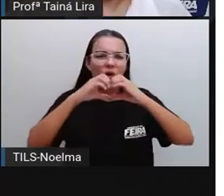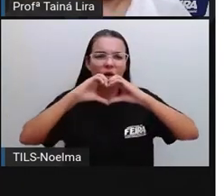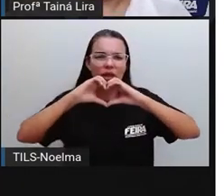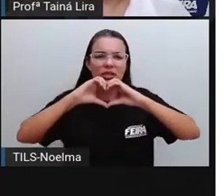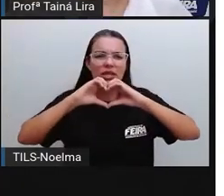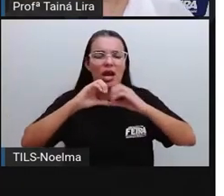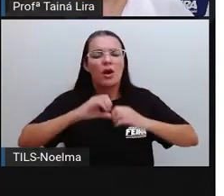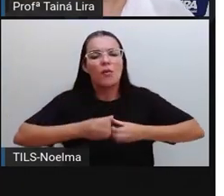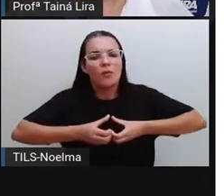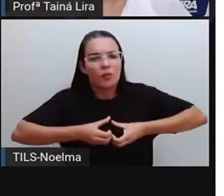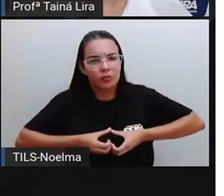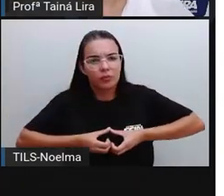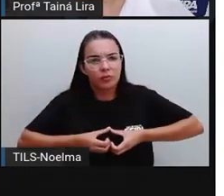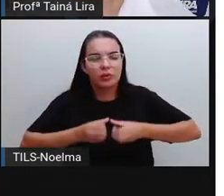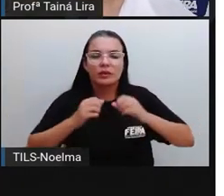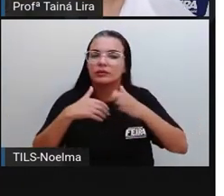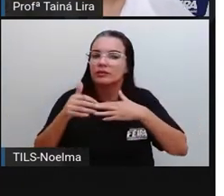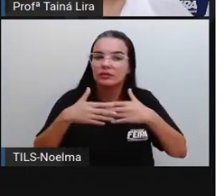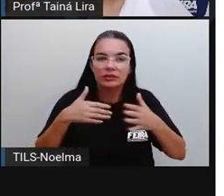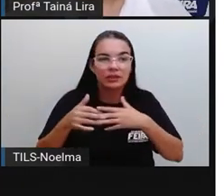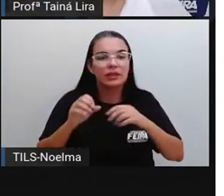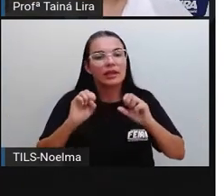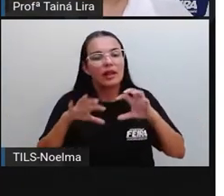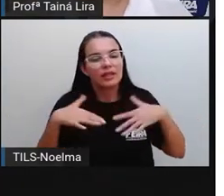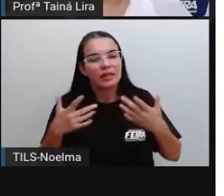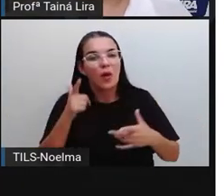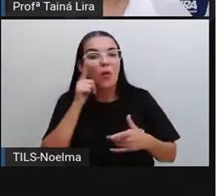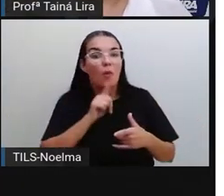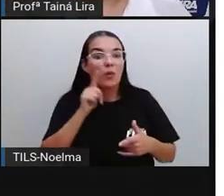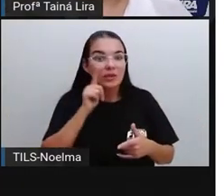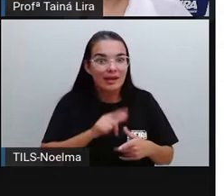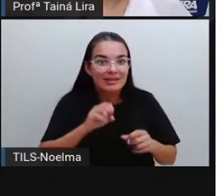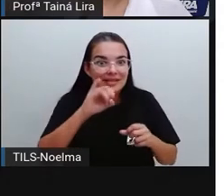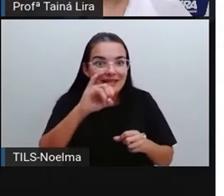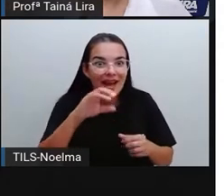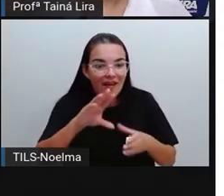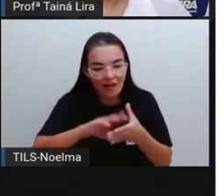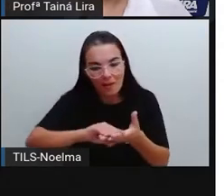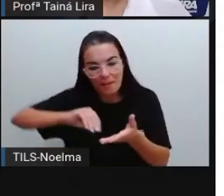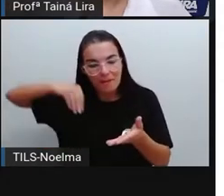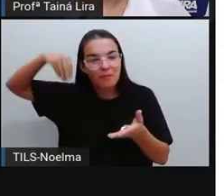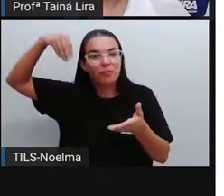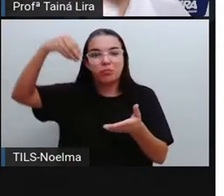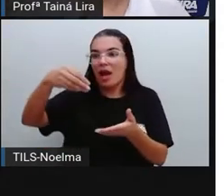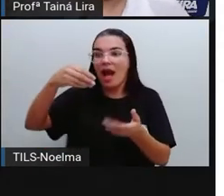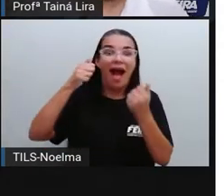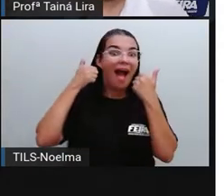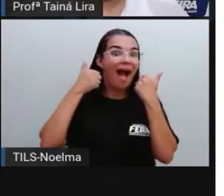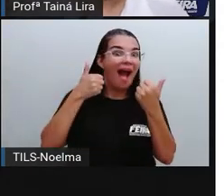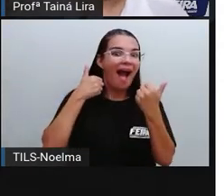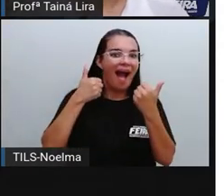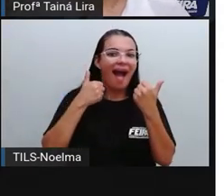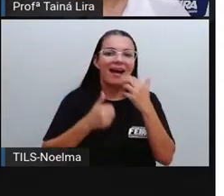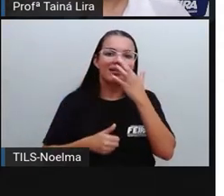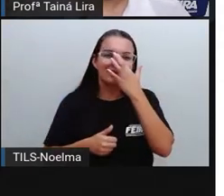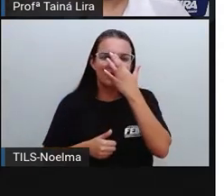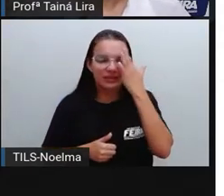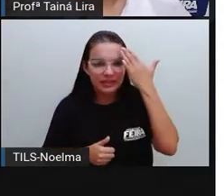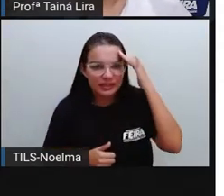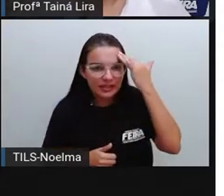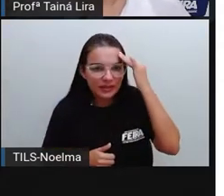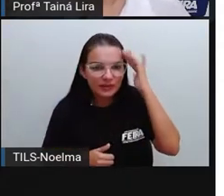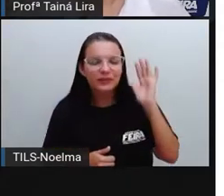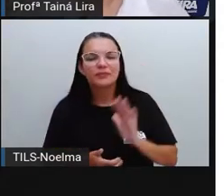não tem naipe. Então, a gente consegue até ganhar o jogo, ó, se a gente estiver na última rodada com o Coringa na mão, tá